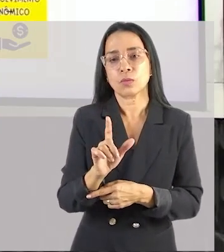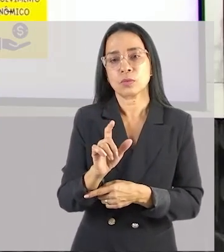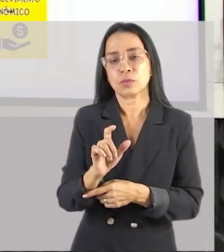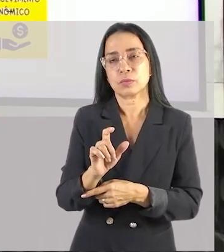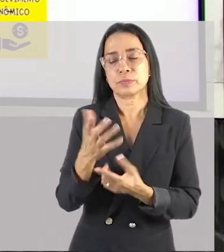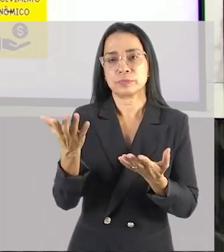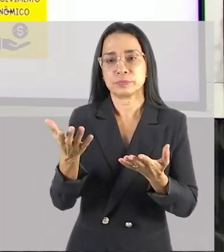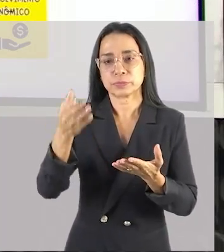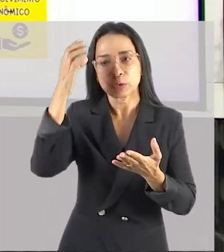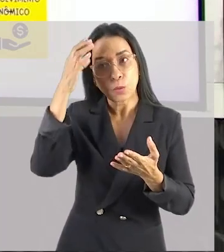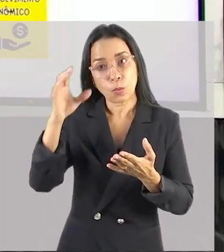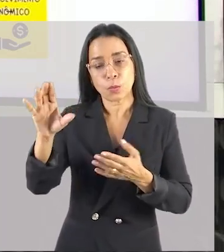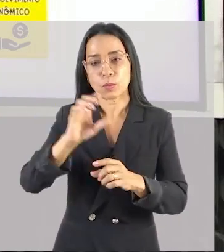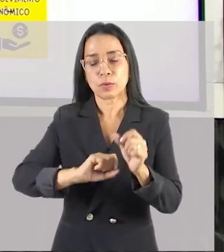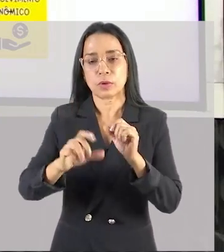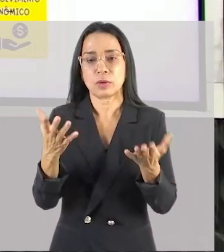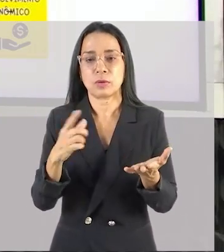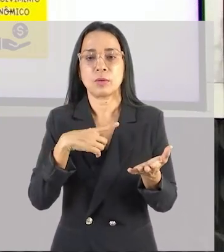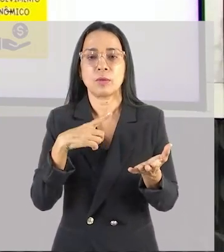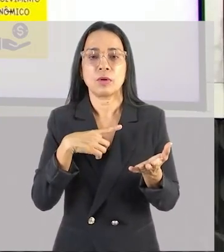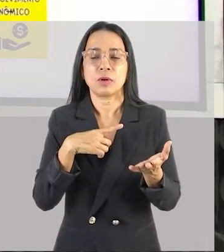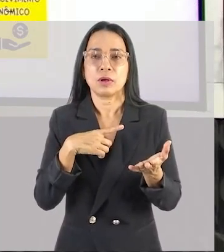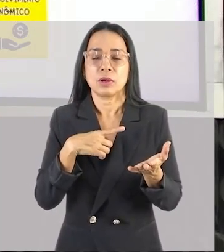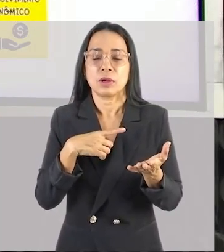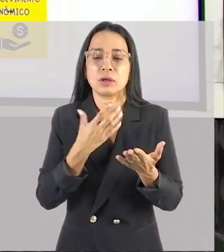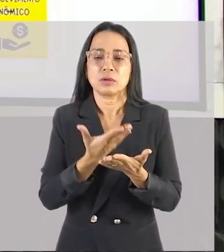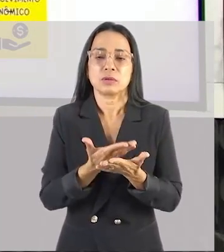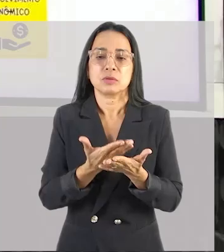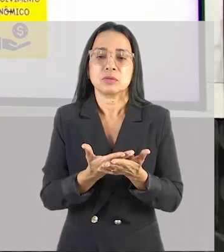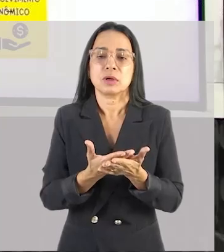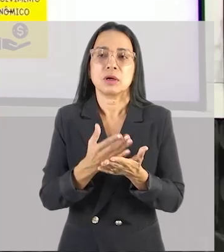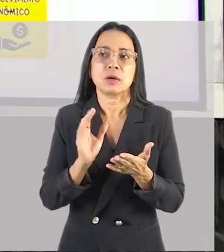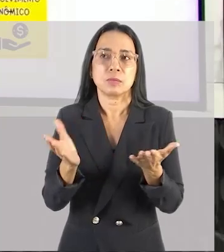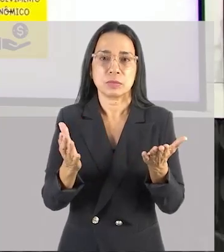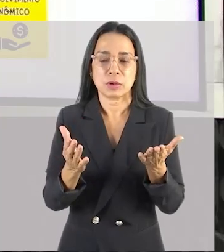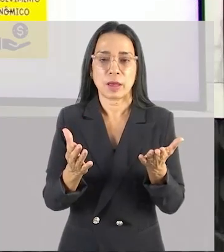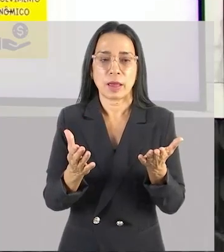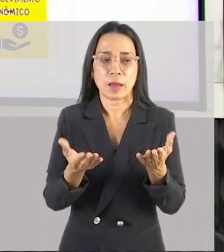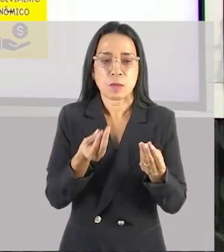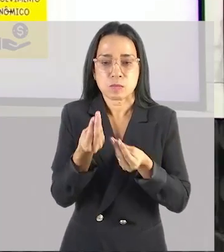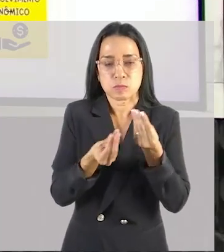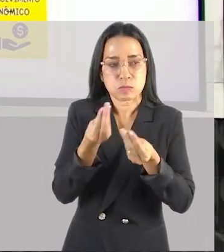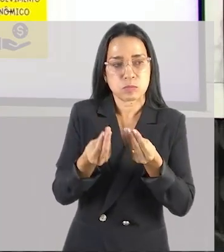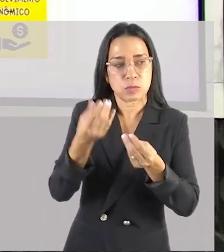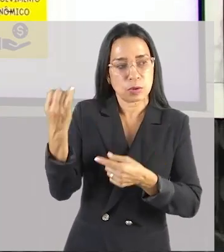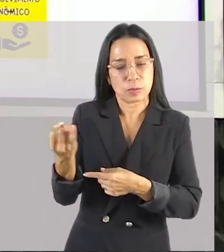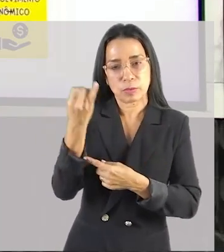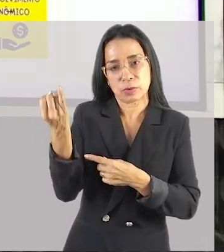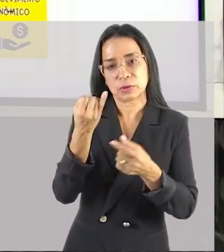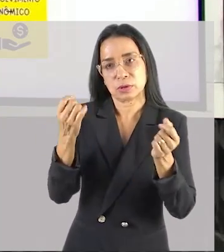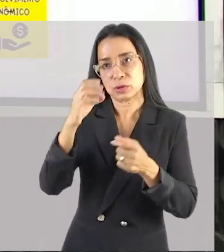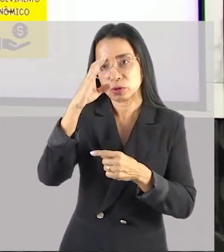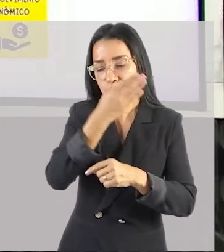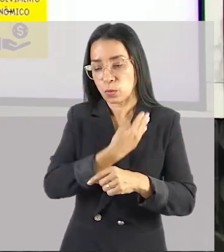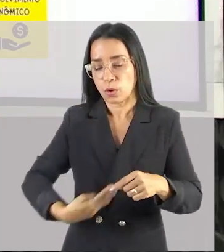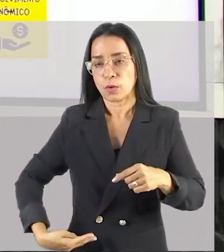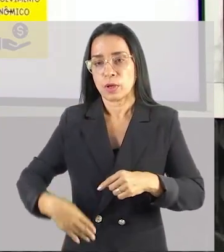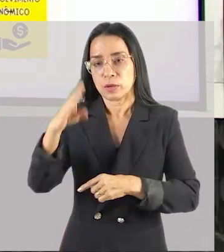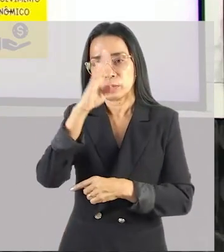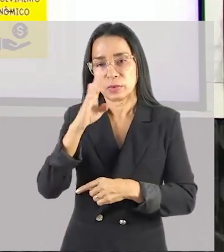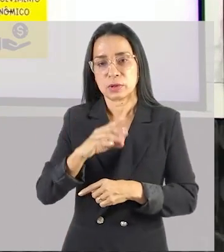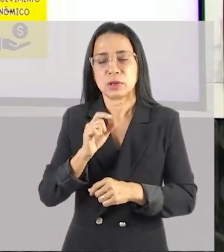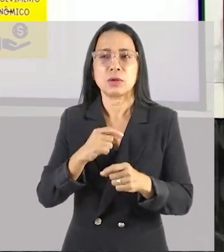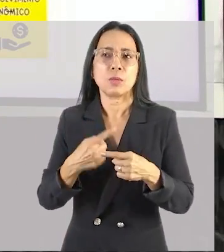importante do governo brasileiro, porque a cultura, ela é a expressão dos hábitos, dos costumes, das manifestações, das